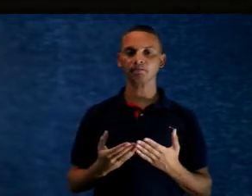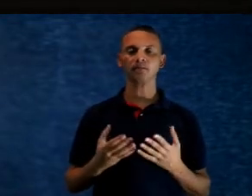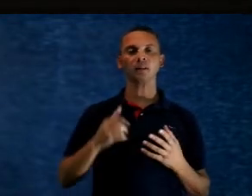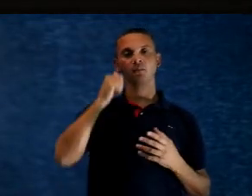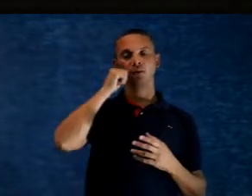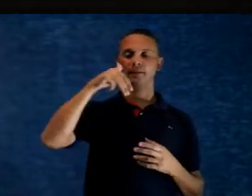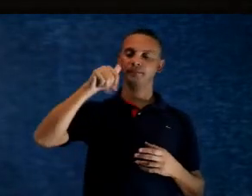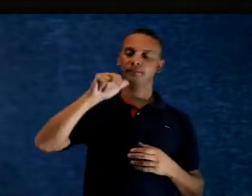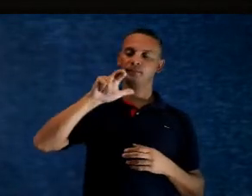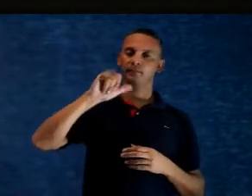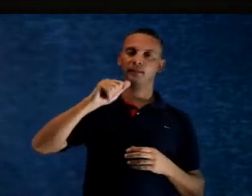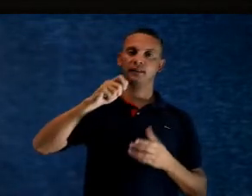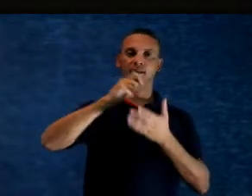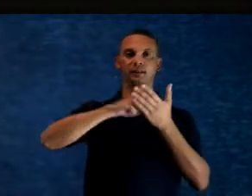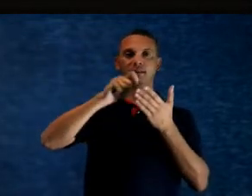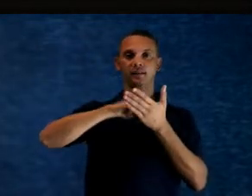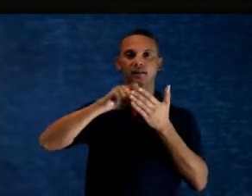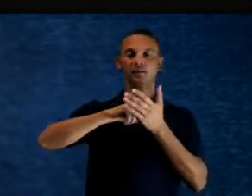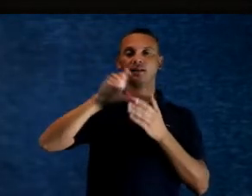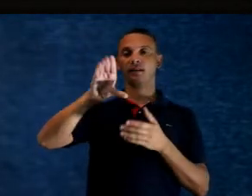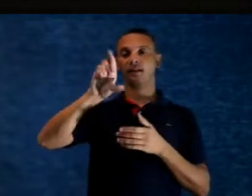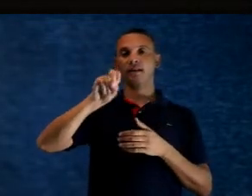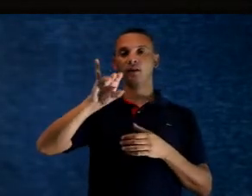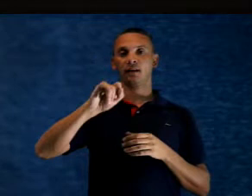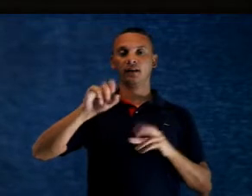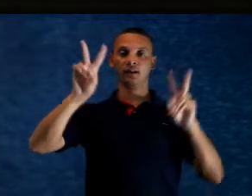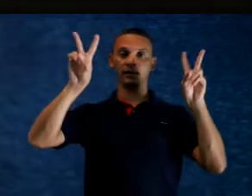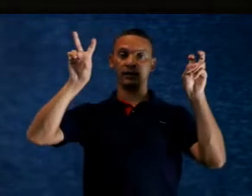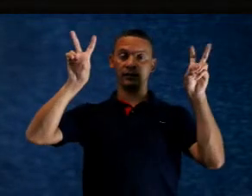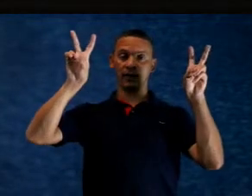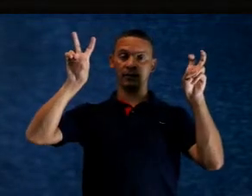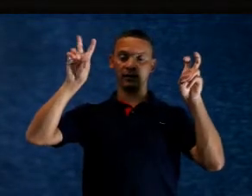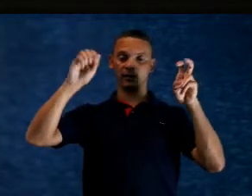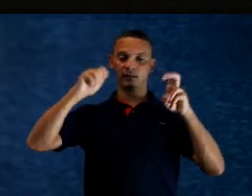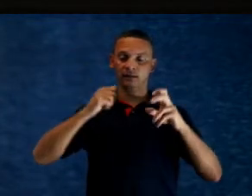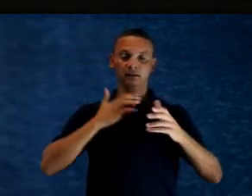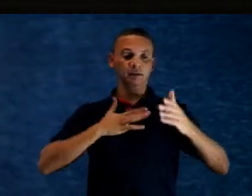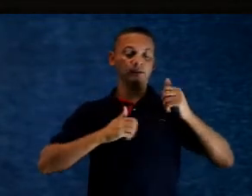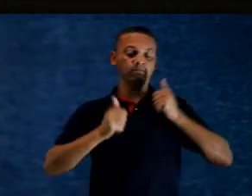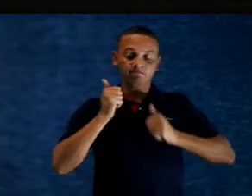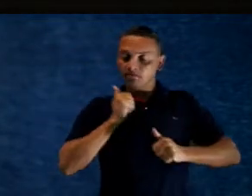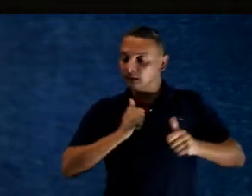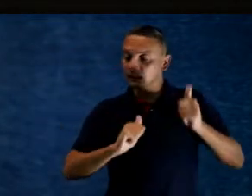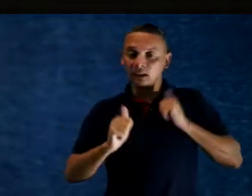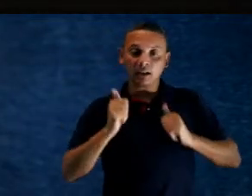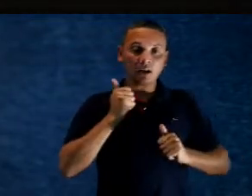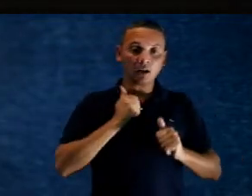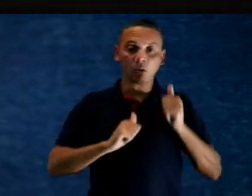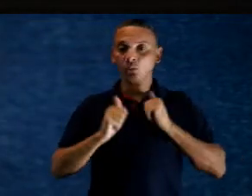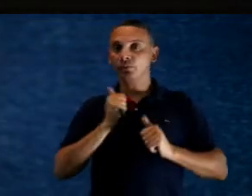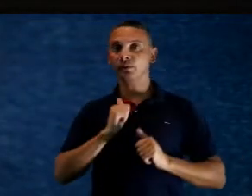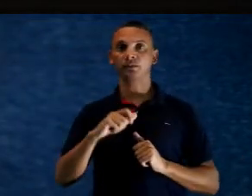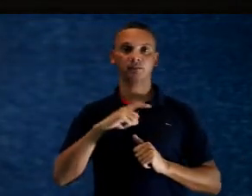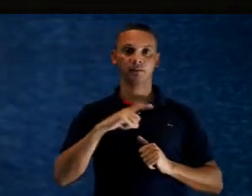em 1982. Então diz Maria Julieta: tão lindas as manhãs de junho,